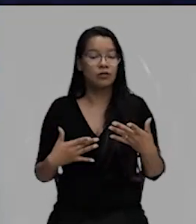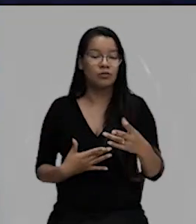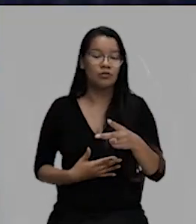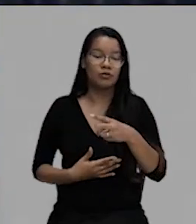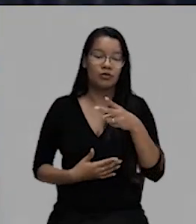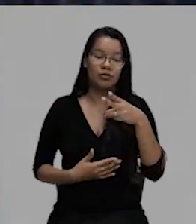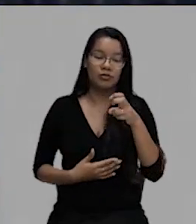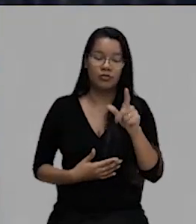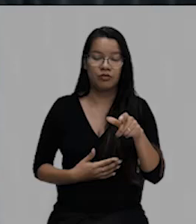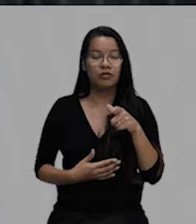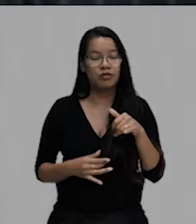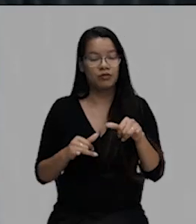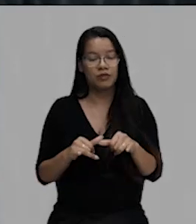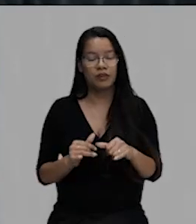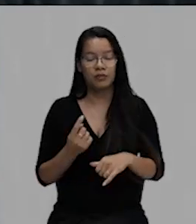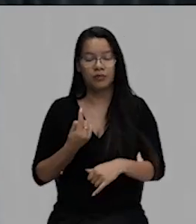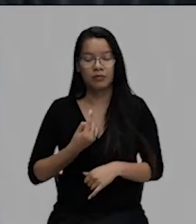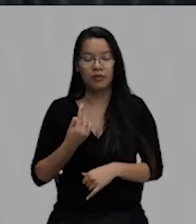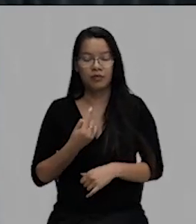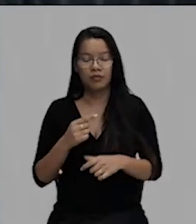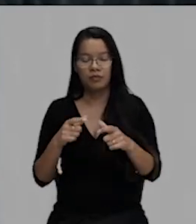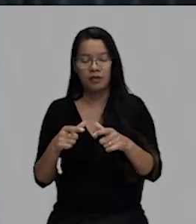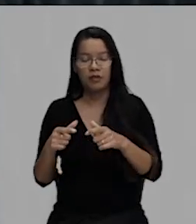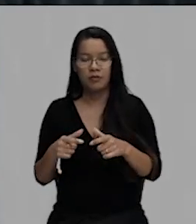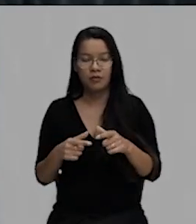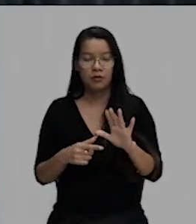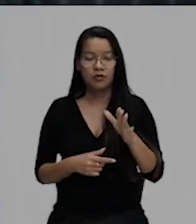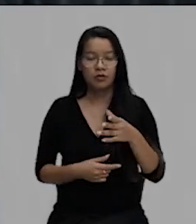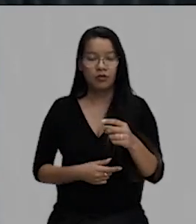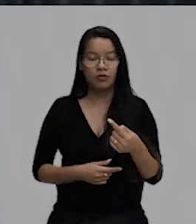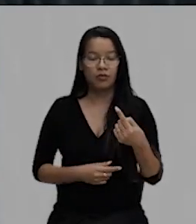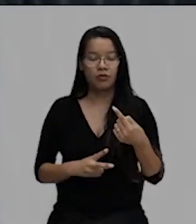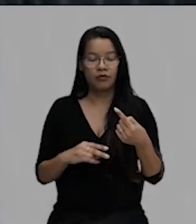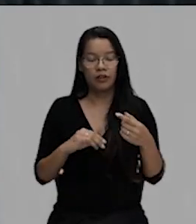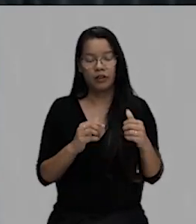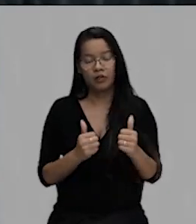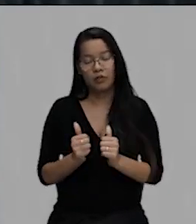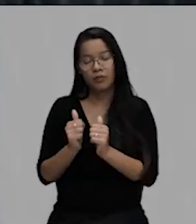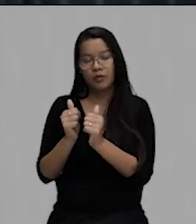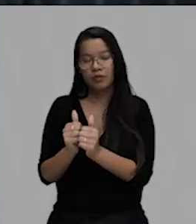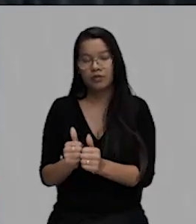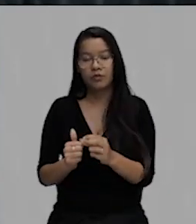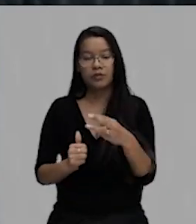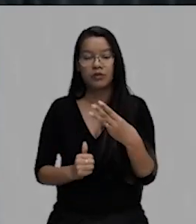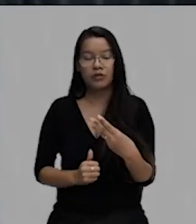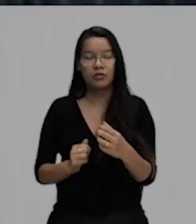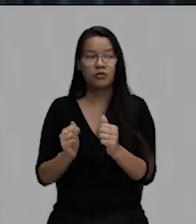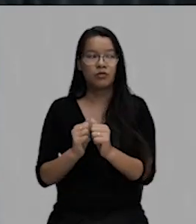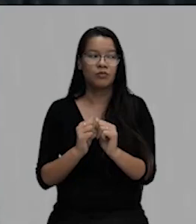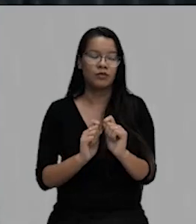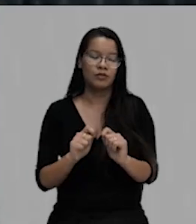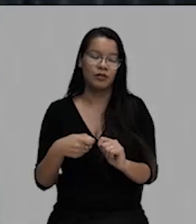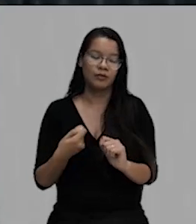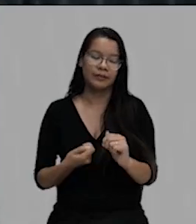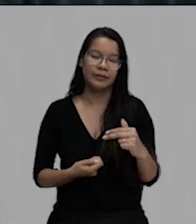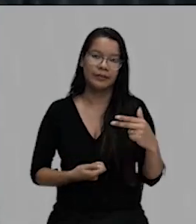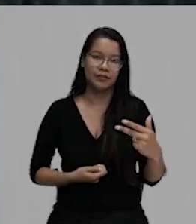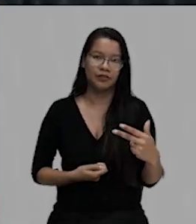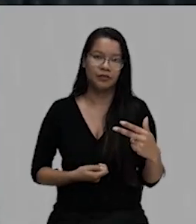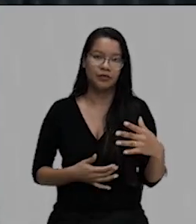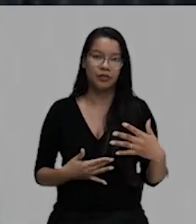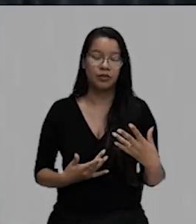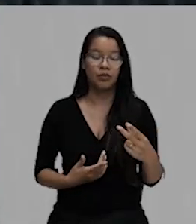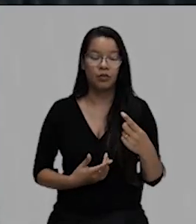no primeiro membro. Aquele 1 que está lá no segundo vai acompanhar ele, o 3, com o sinal negativo. 1 menos 3 dá